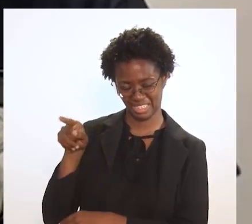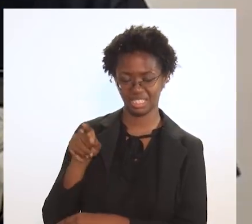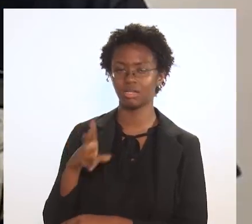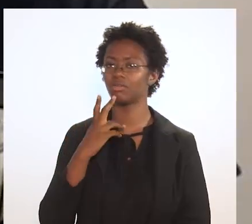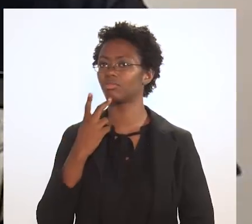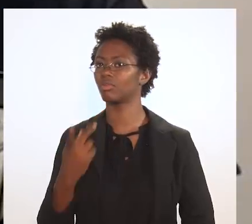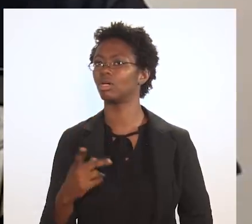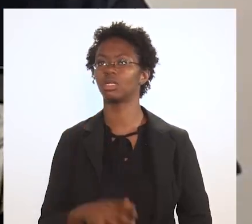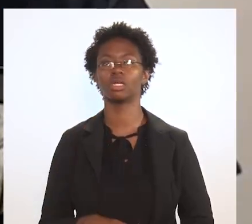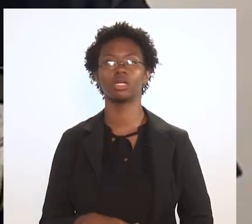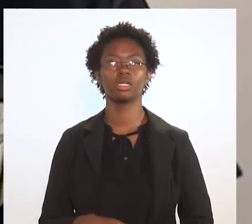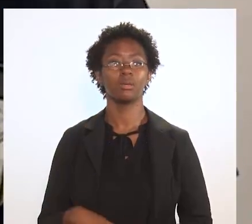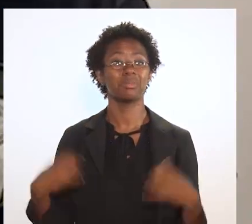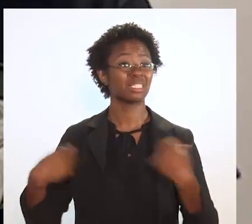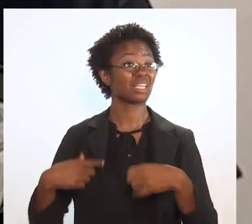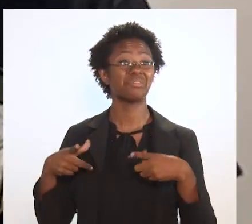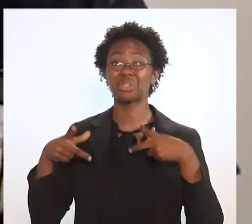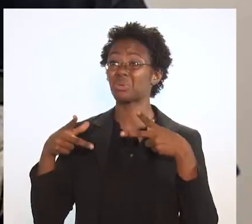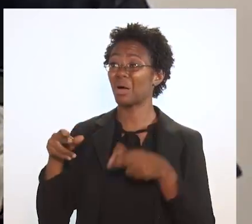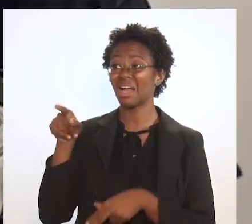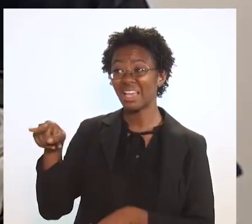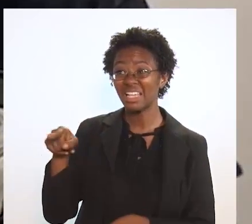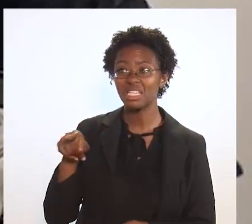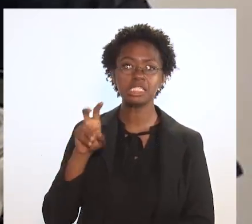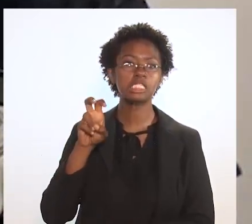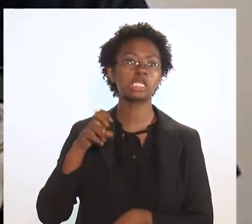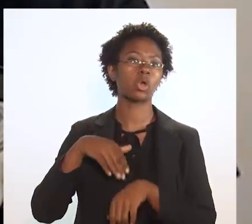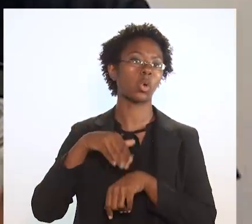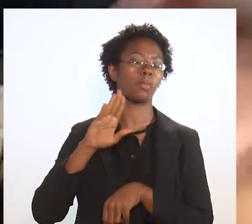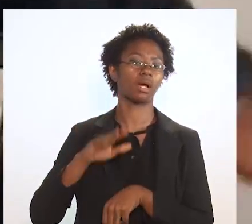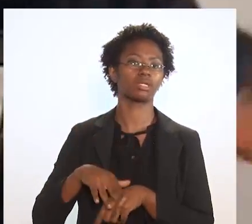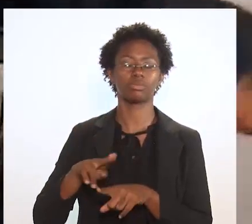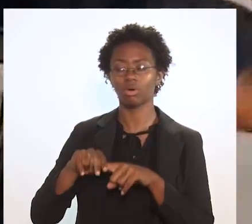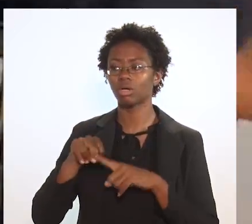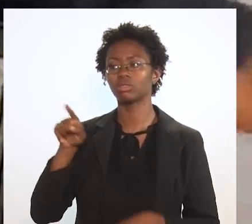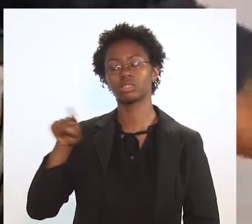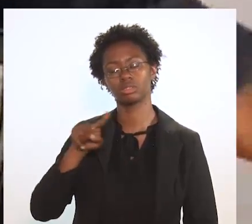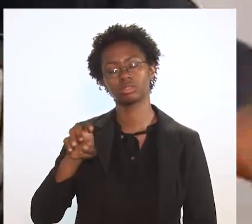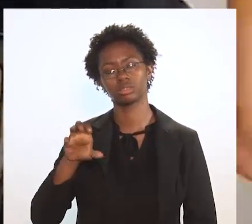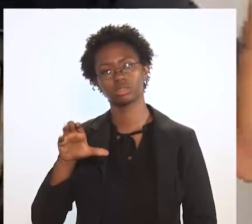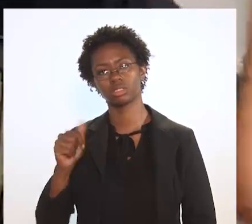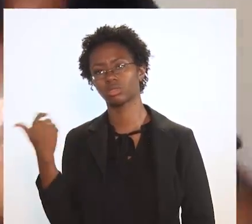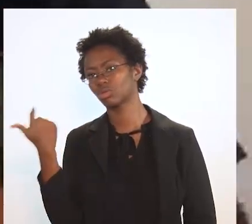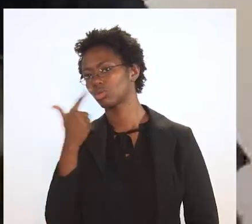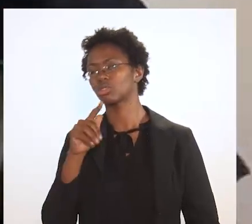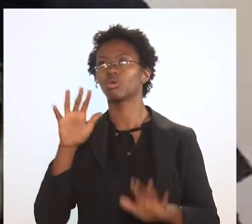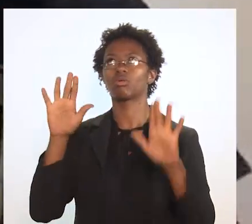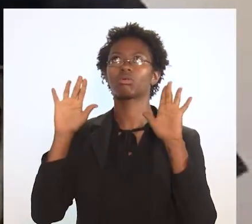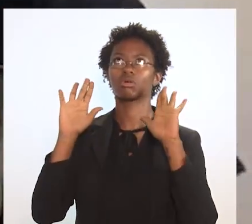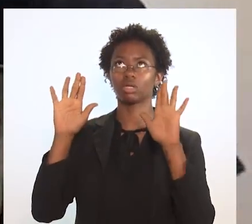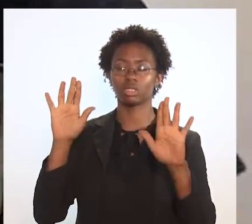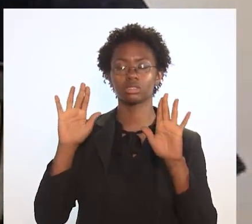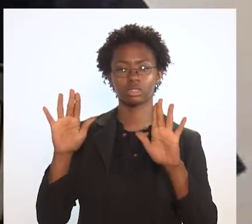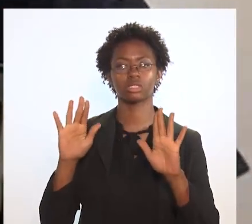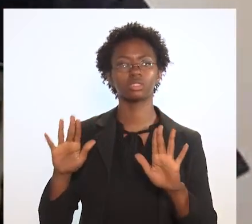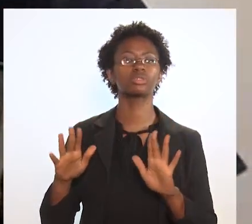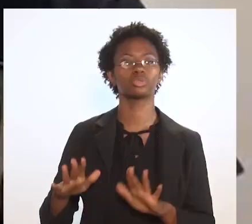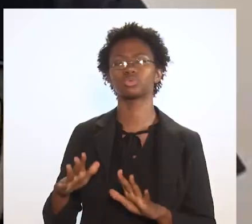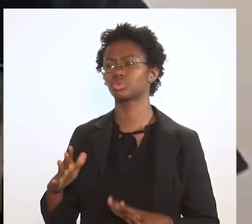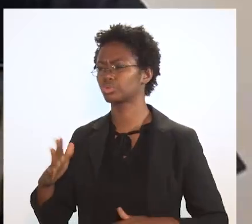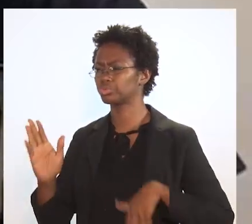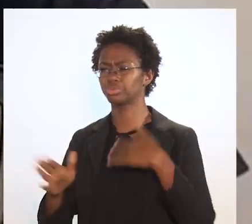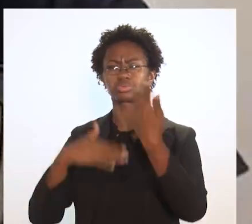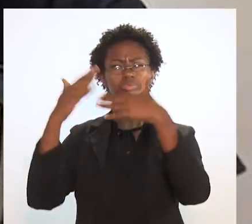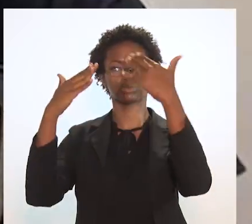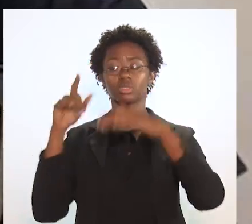encontro o Zeca, eu falo, tinha que ter 5 igual a ele. Né? Zeca conseguiu, graças a Deus, estar